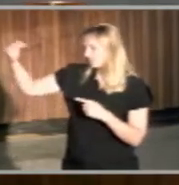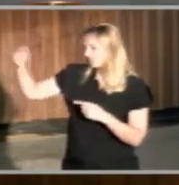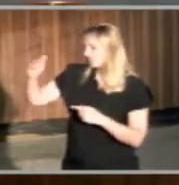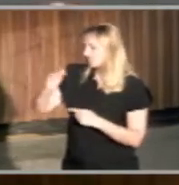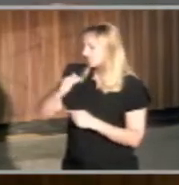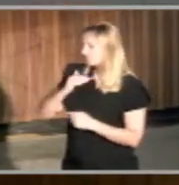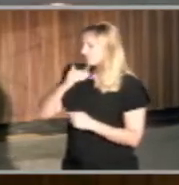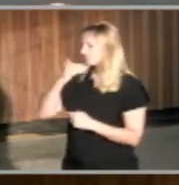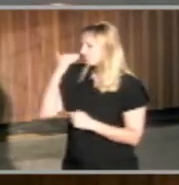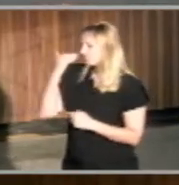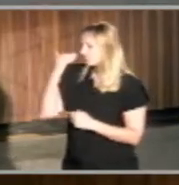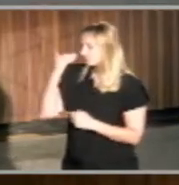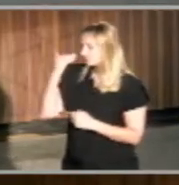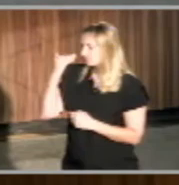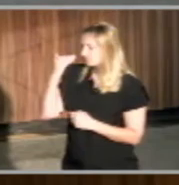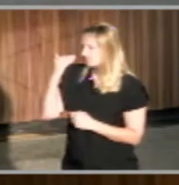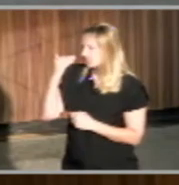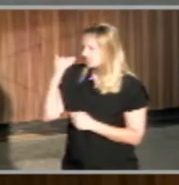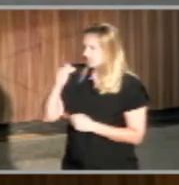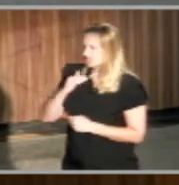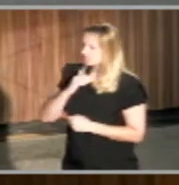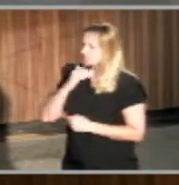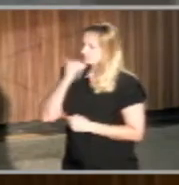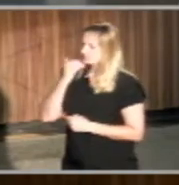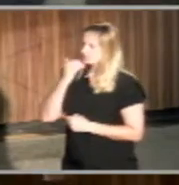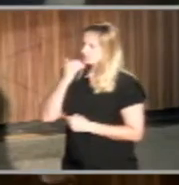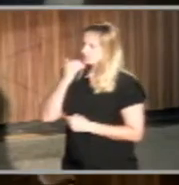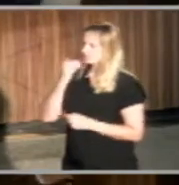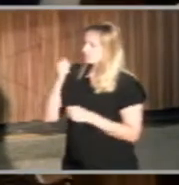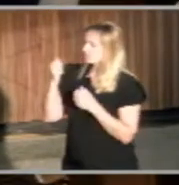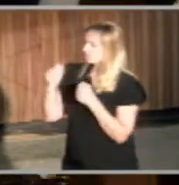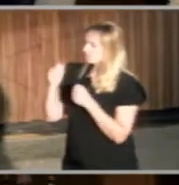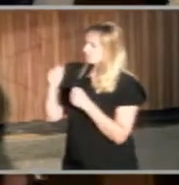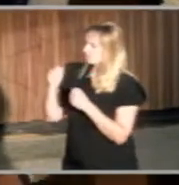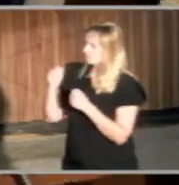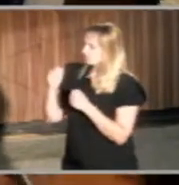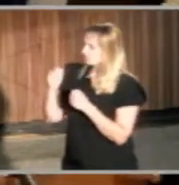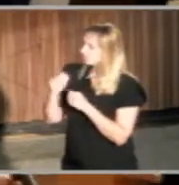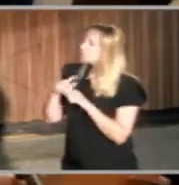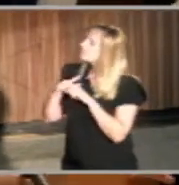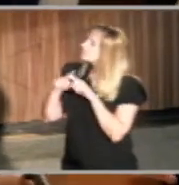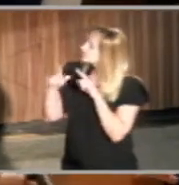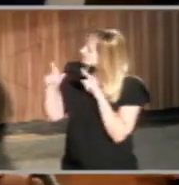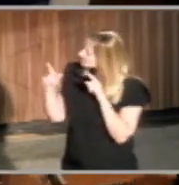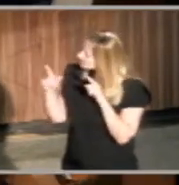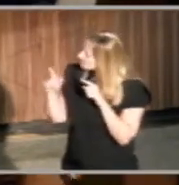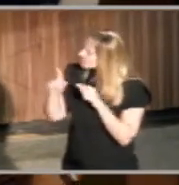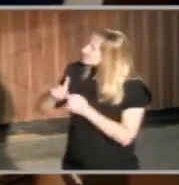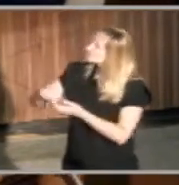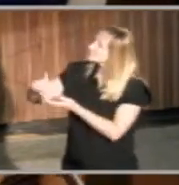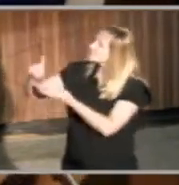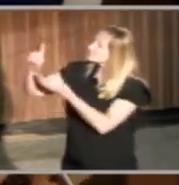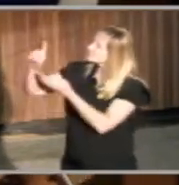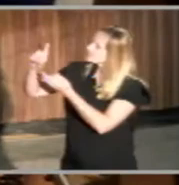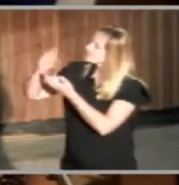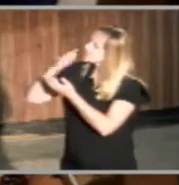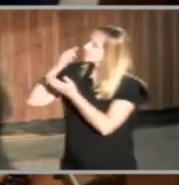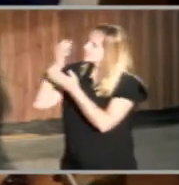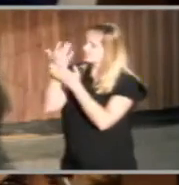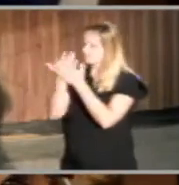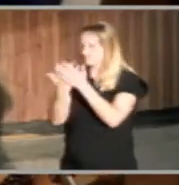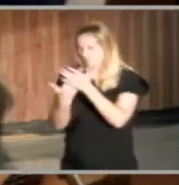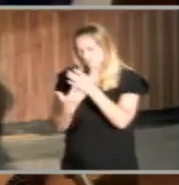com uma morte que o Senhor não merecia, mas ainda assim, o Senhor derramou o teu